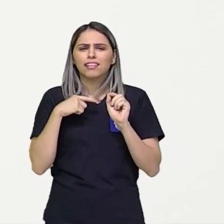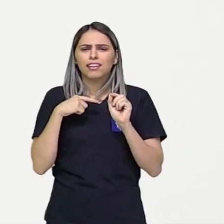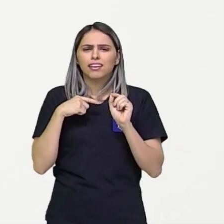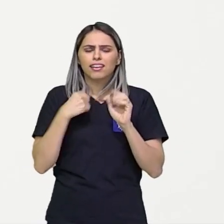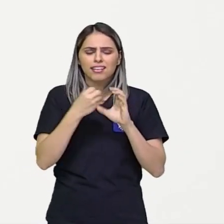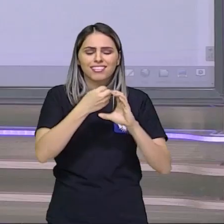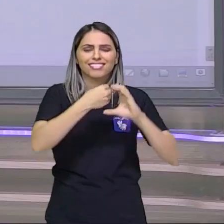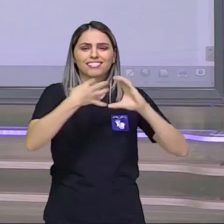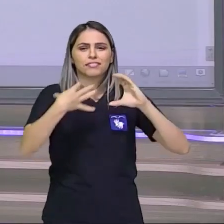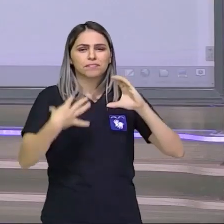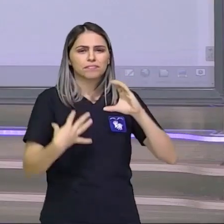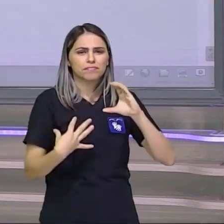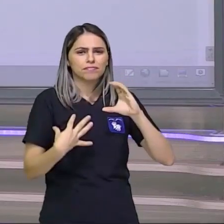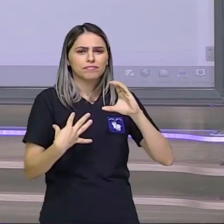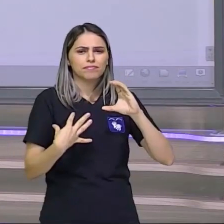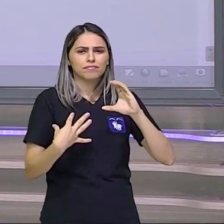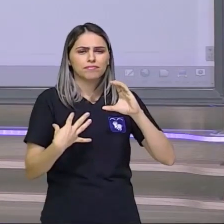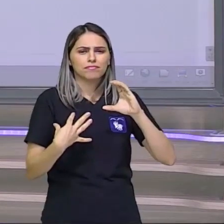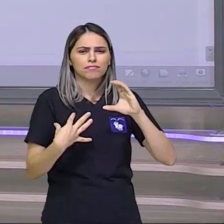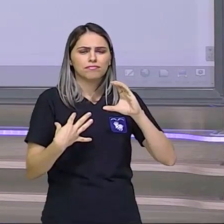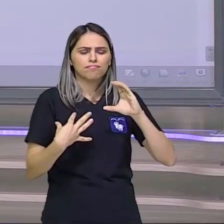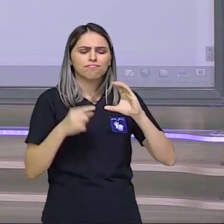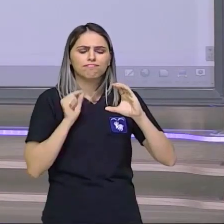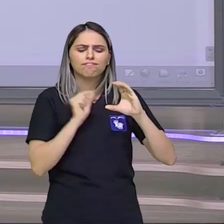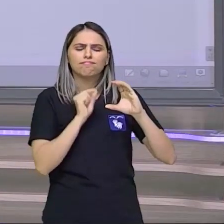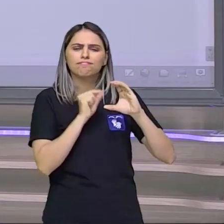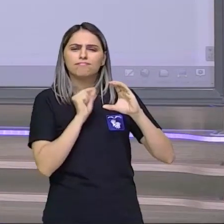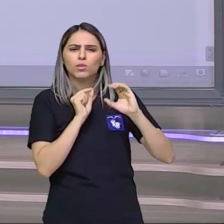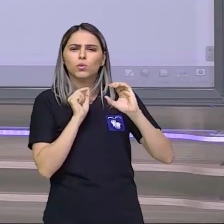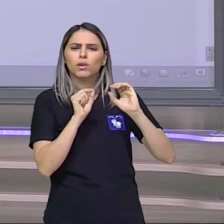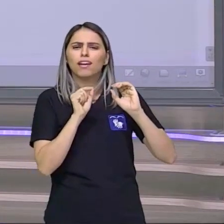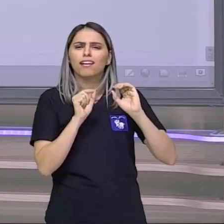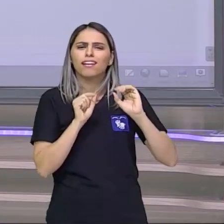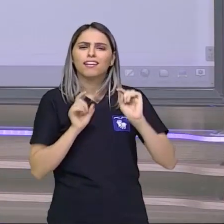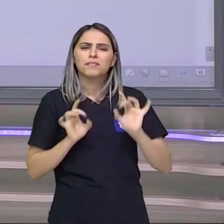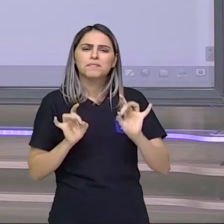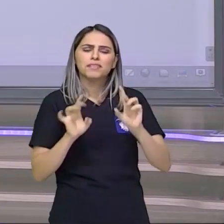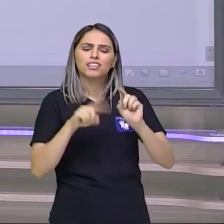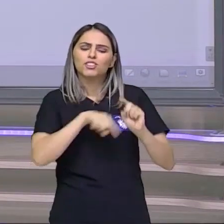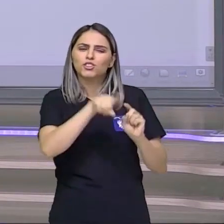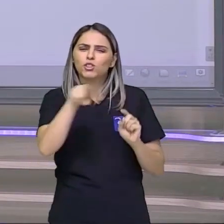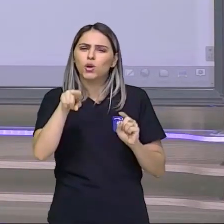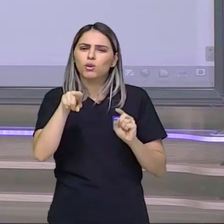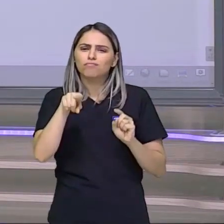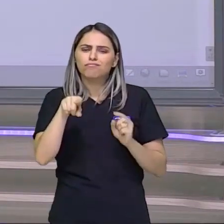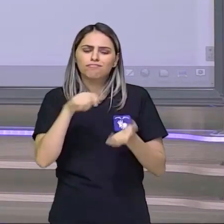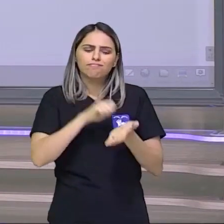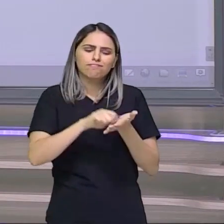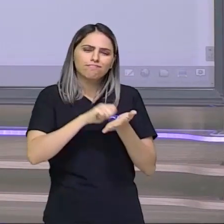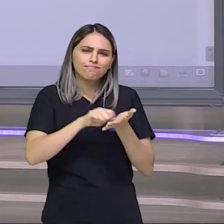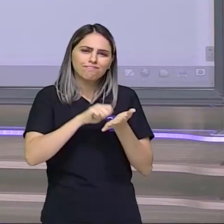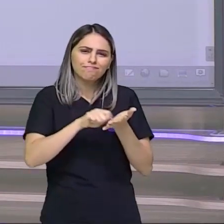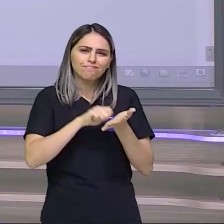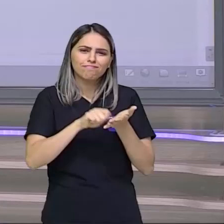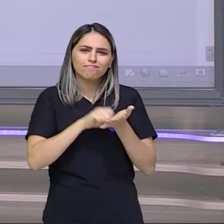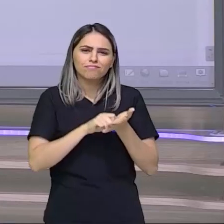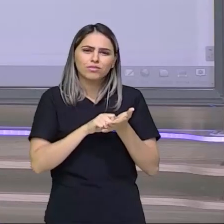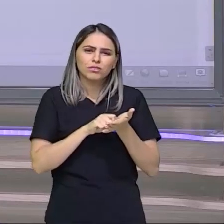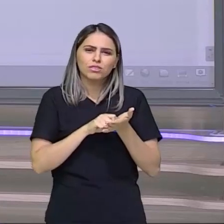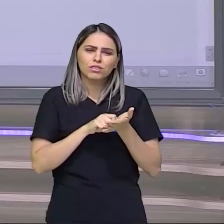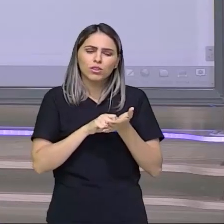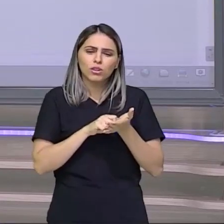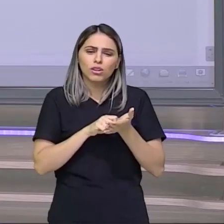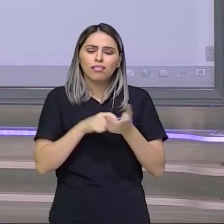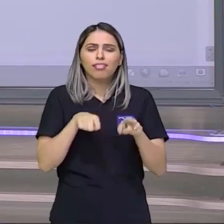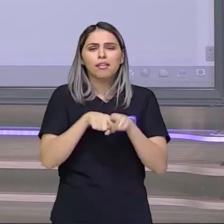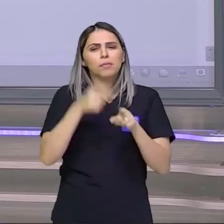como característica, ela tem aquele toque especial de quando nós escrevemos, nós